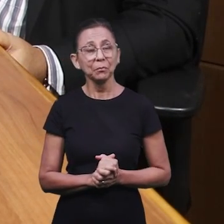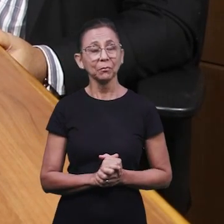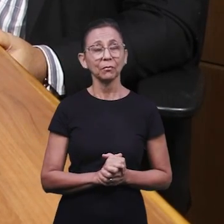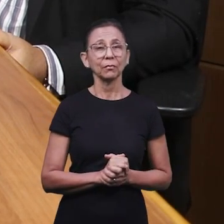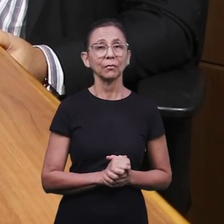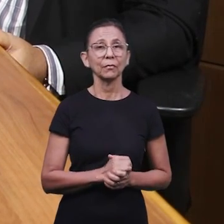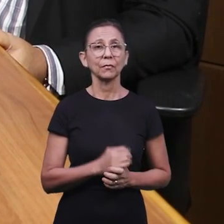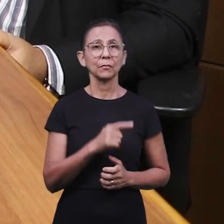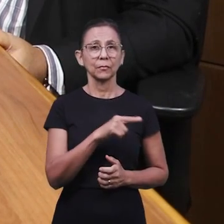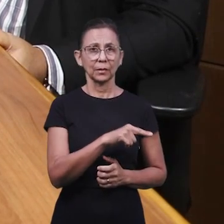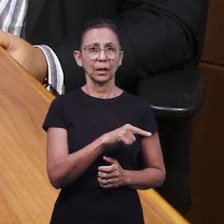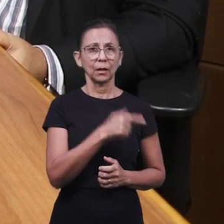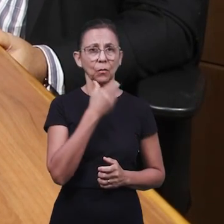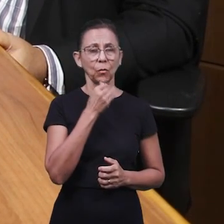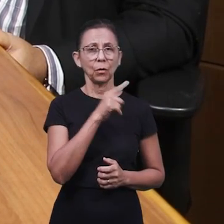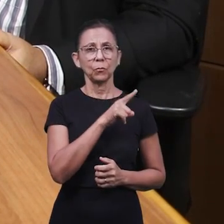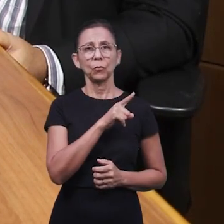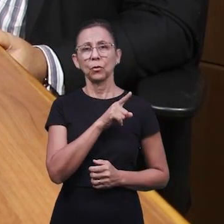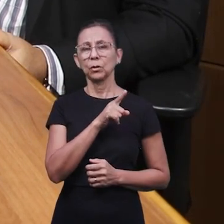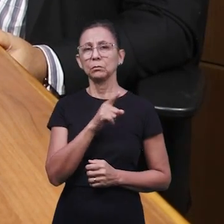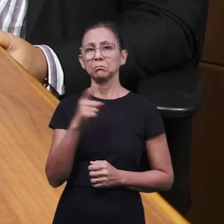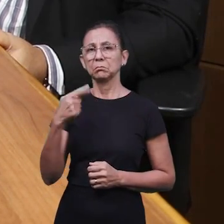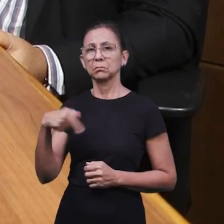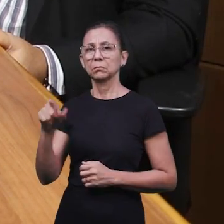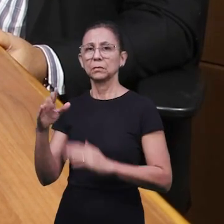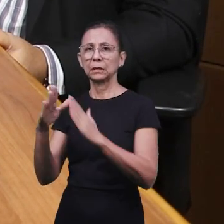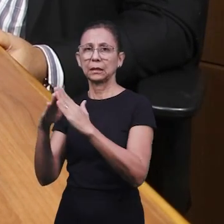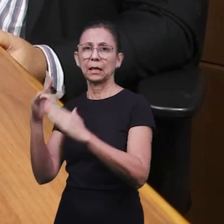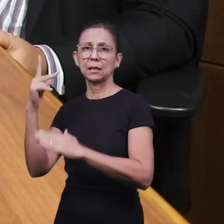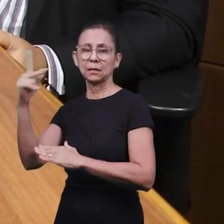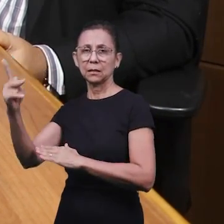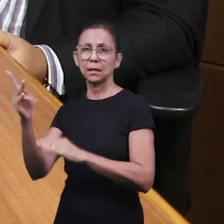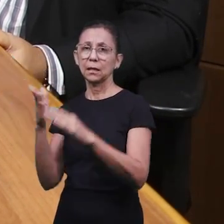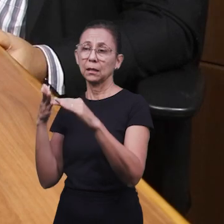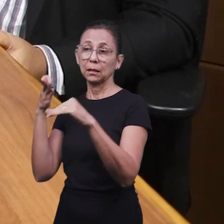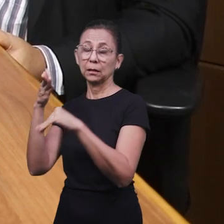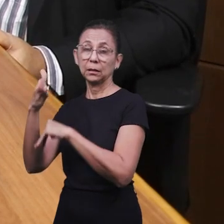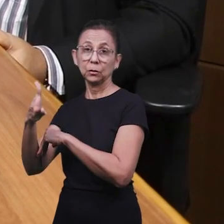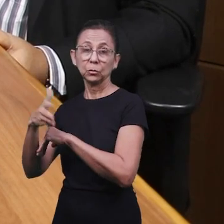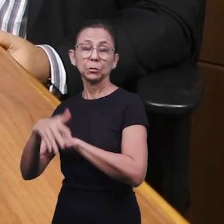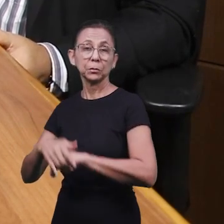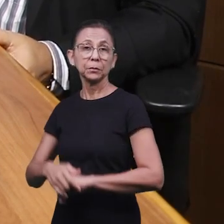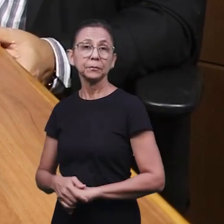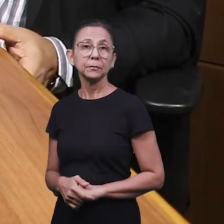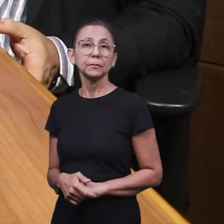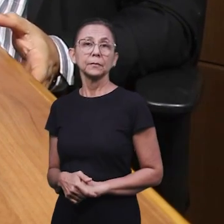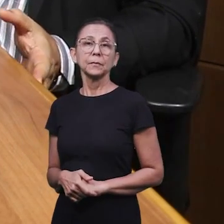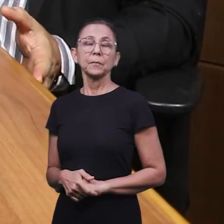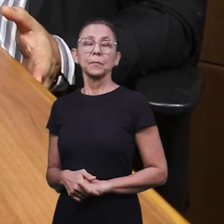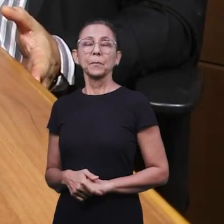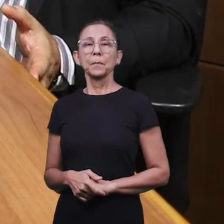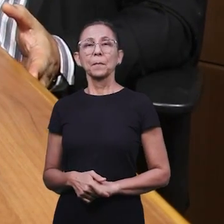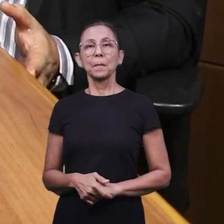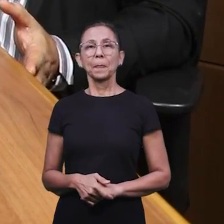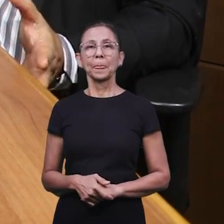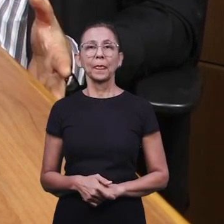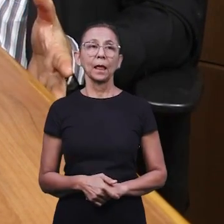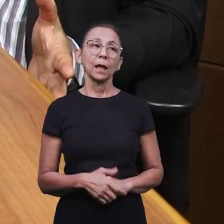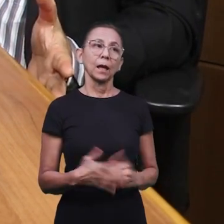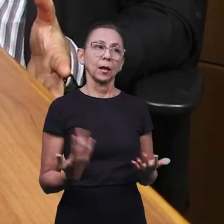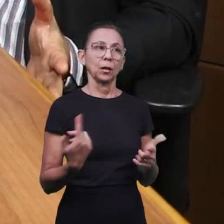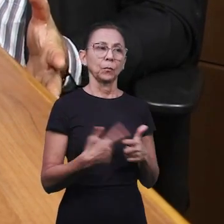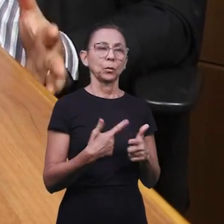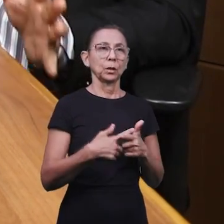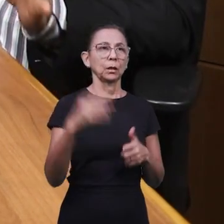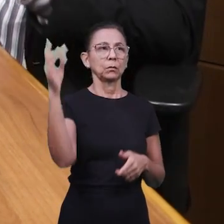ele entrou na casa dela, expôs o projeto do Pai. É porque o Espírito Santo não nos deixa alheios